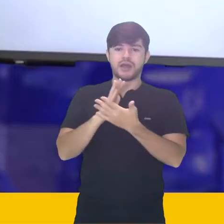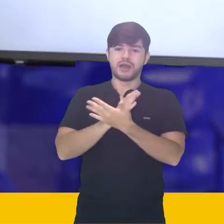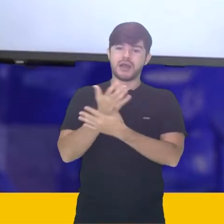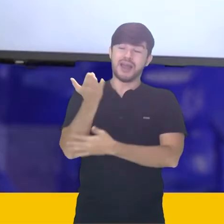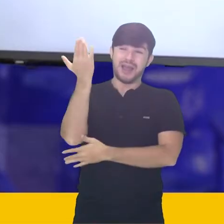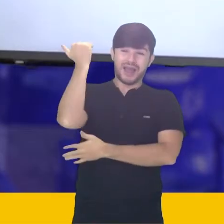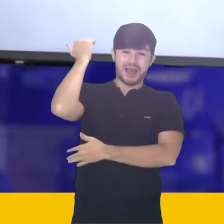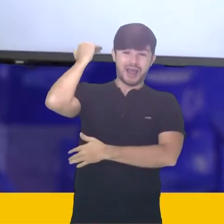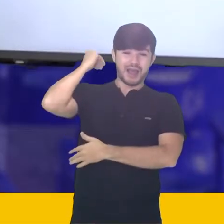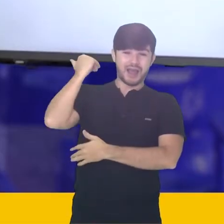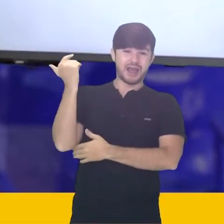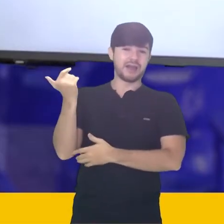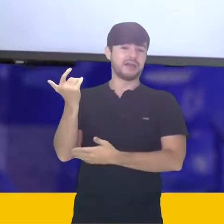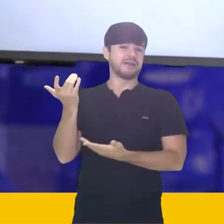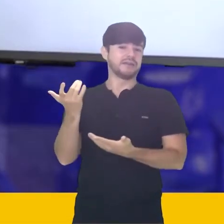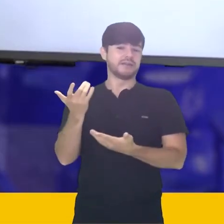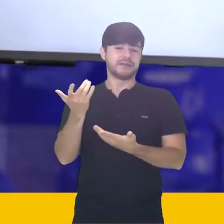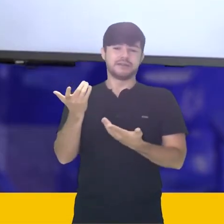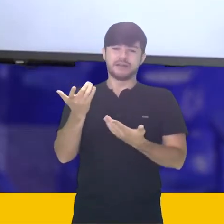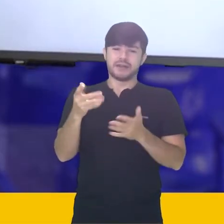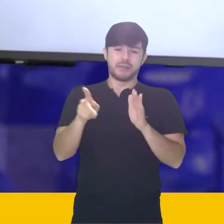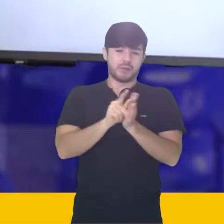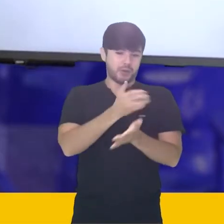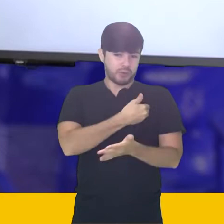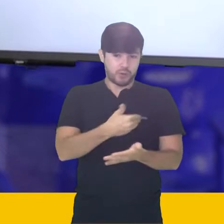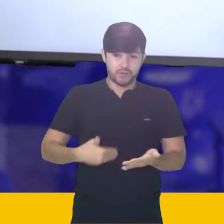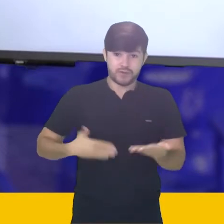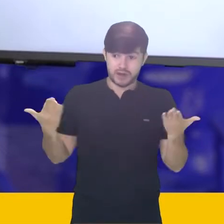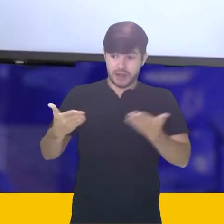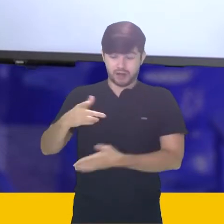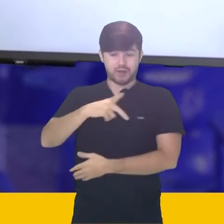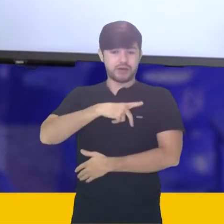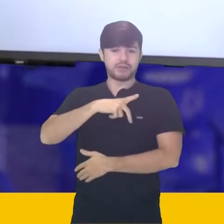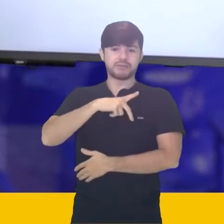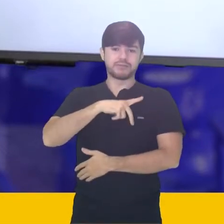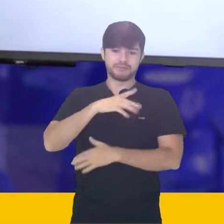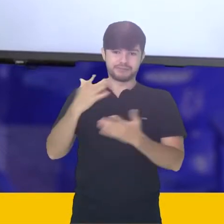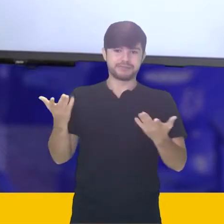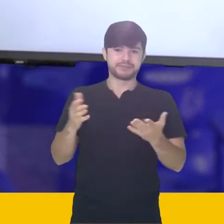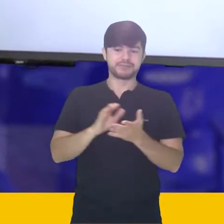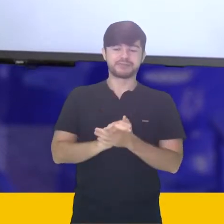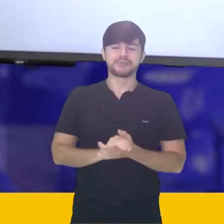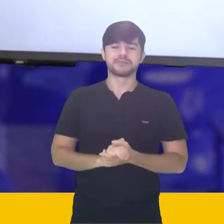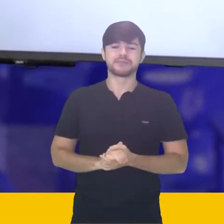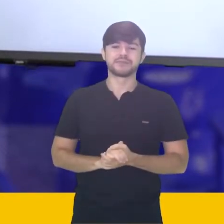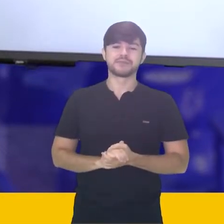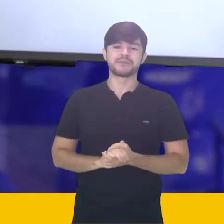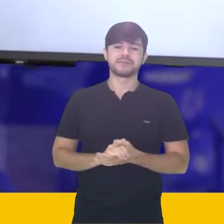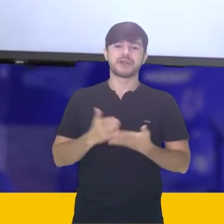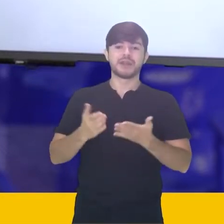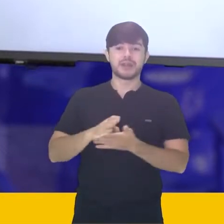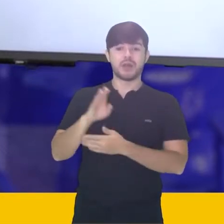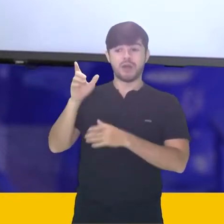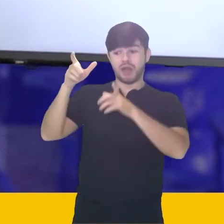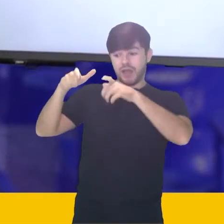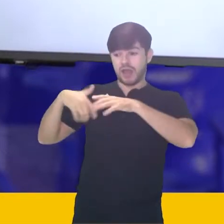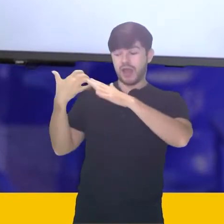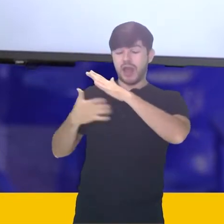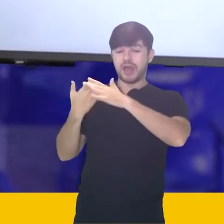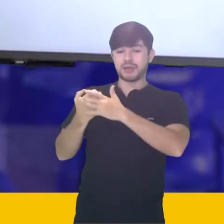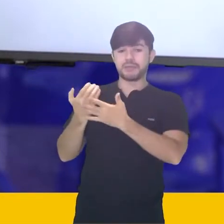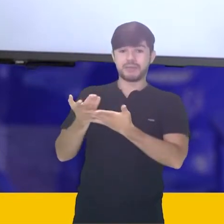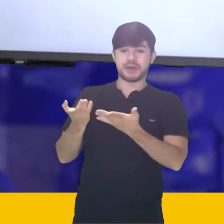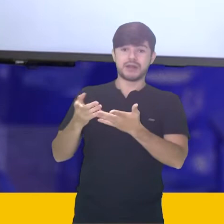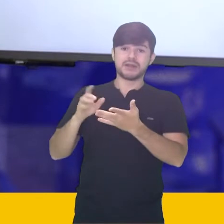numa empresa, por exemplo, a Petrobras, uma empresa estatal, ela pertence ao Estado brasileiro. Então privatizá-la